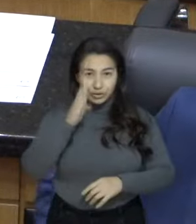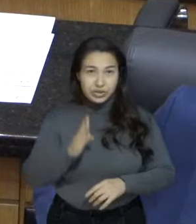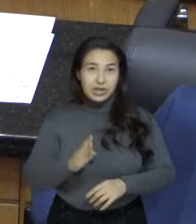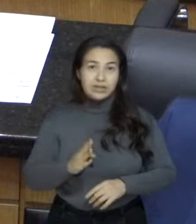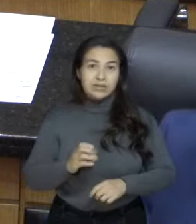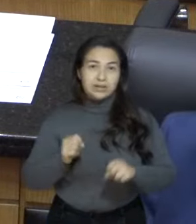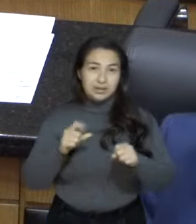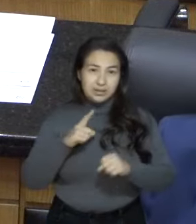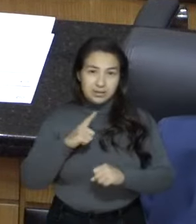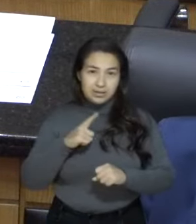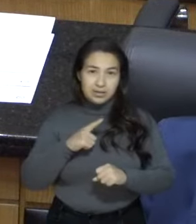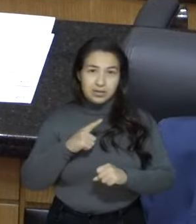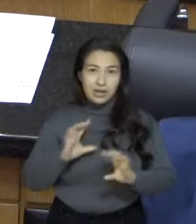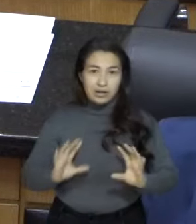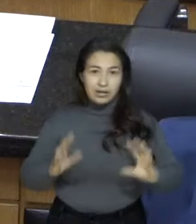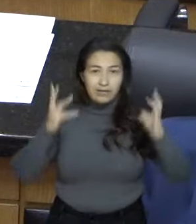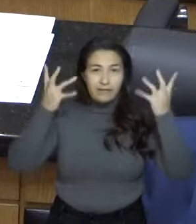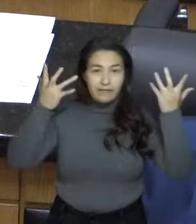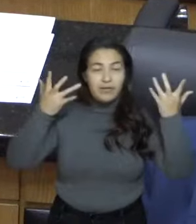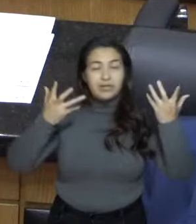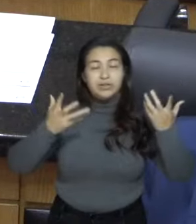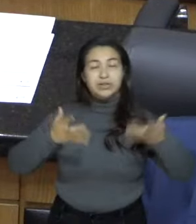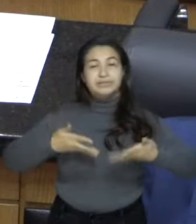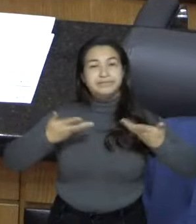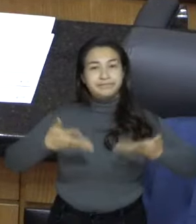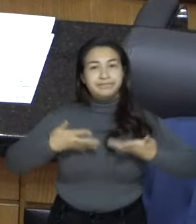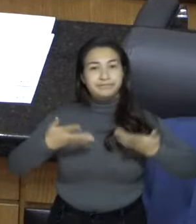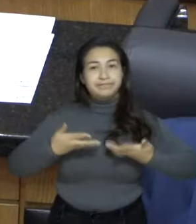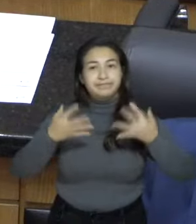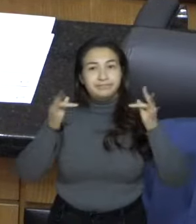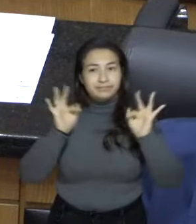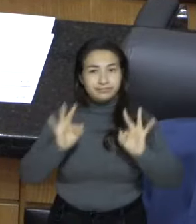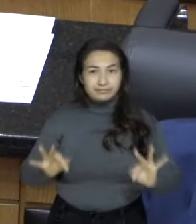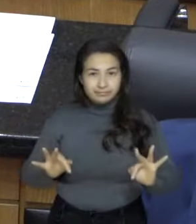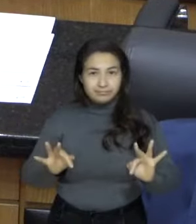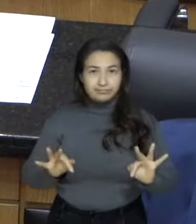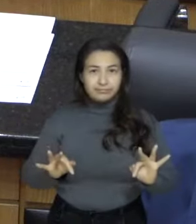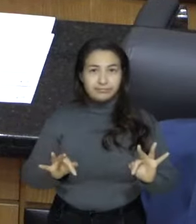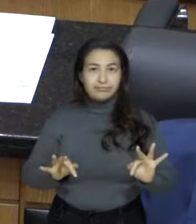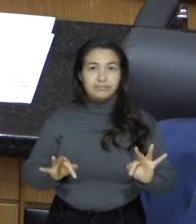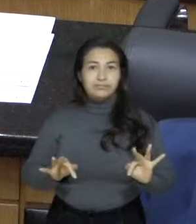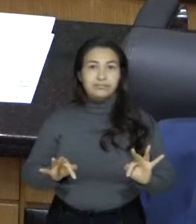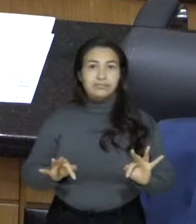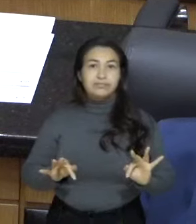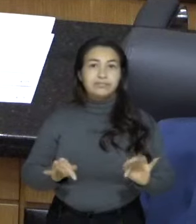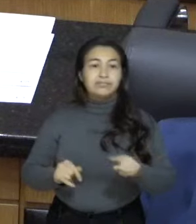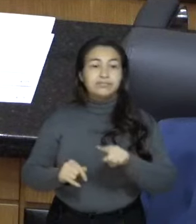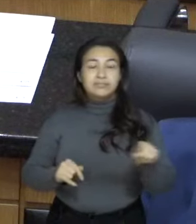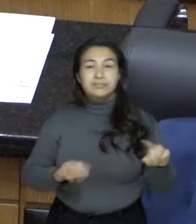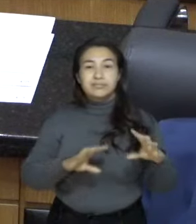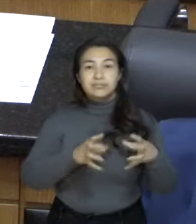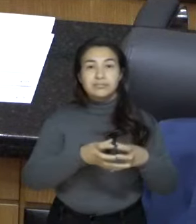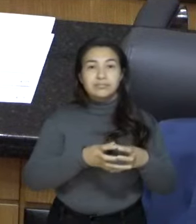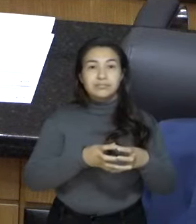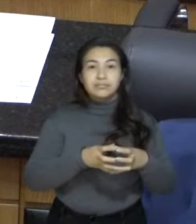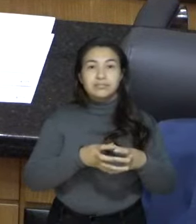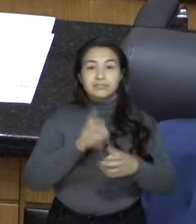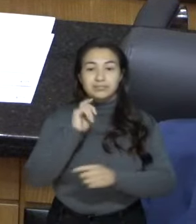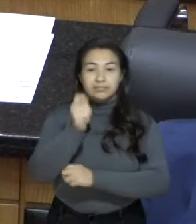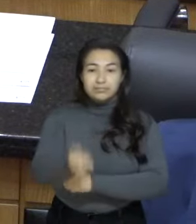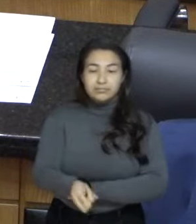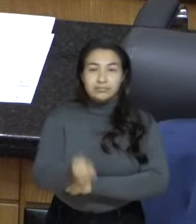numa grande festa para comemorar aqui a homenagem ao nosso pescador que no